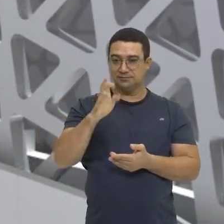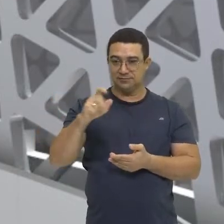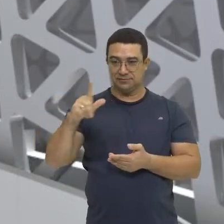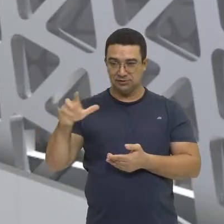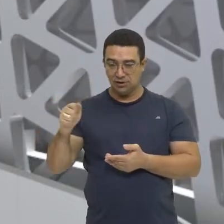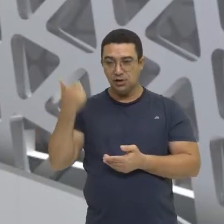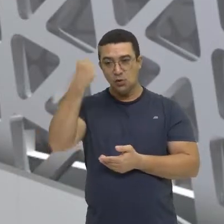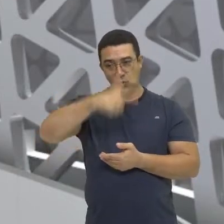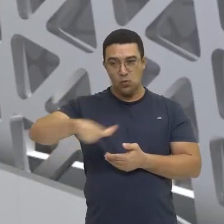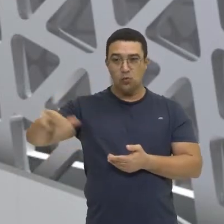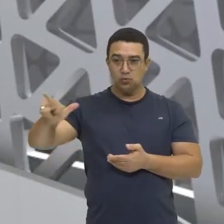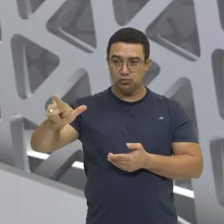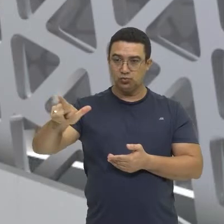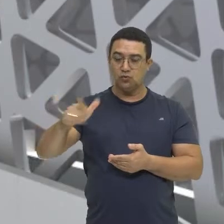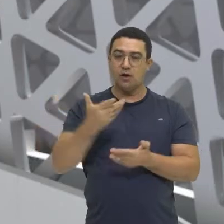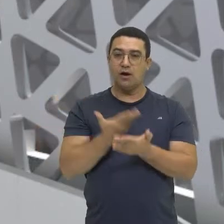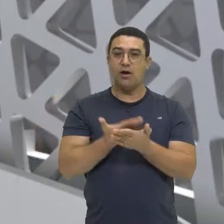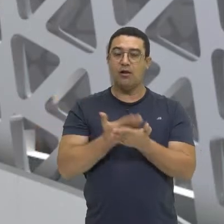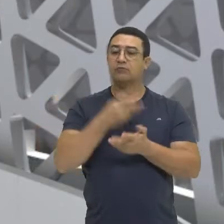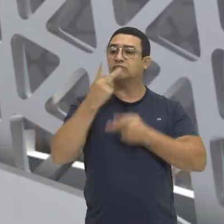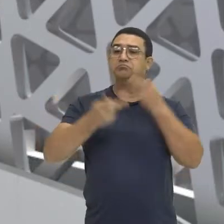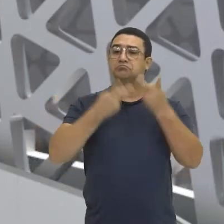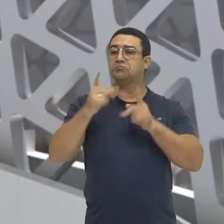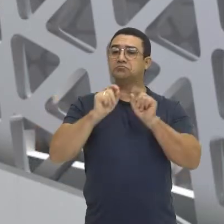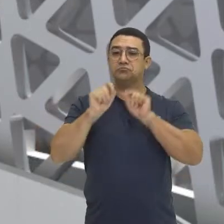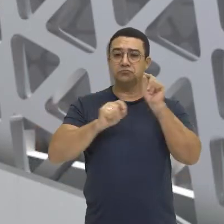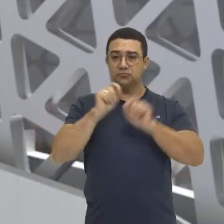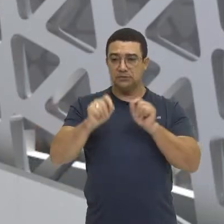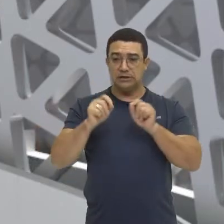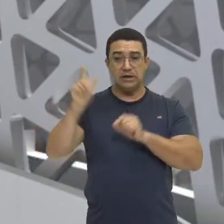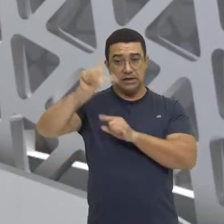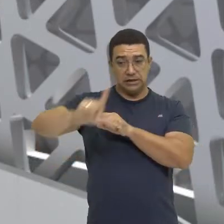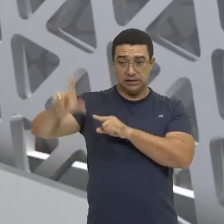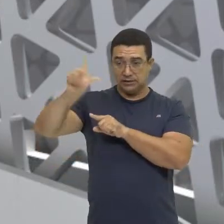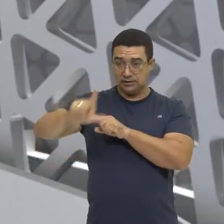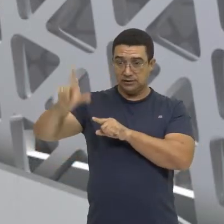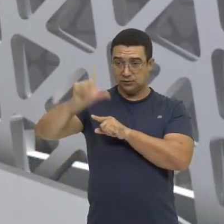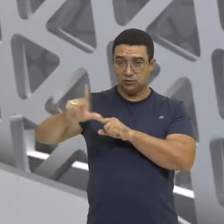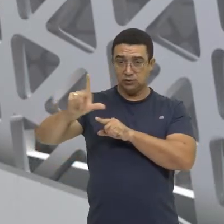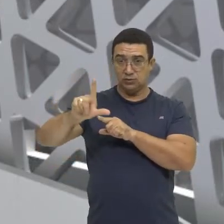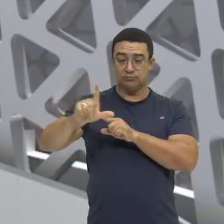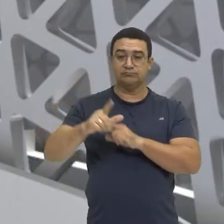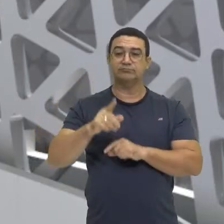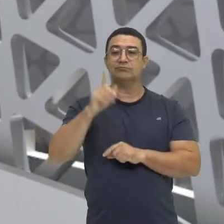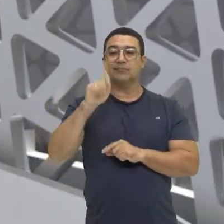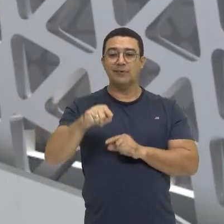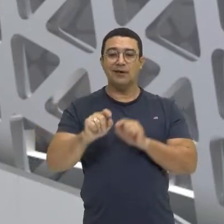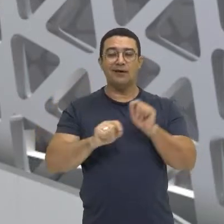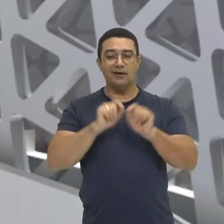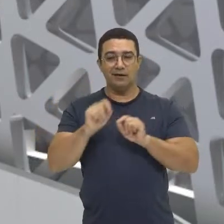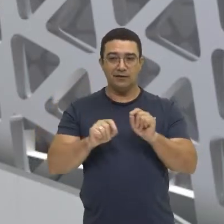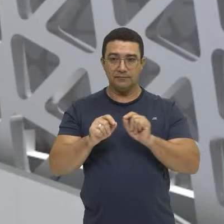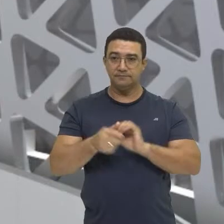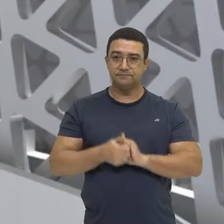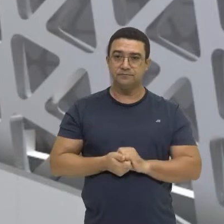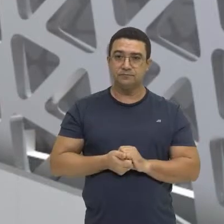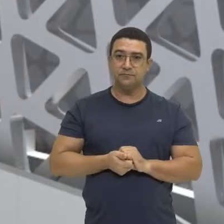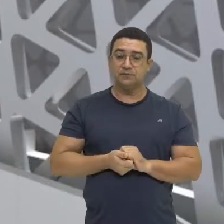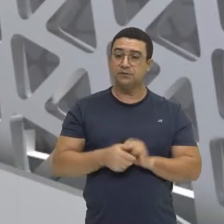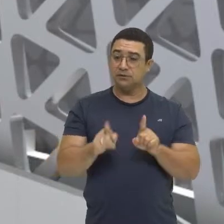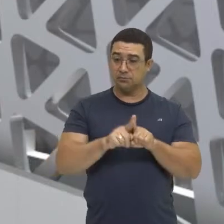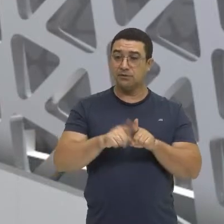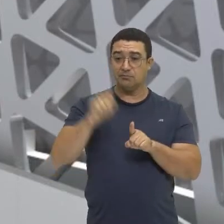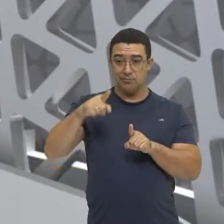dar continuidade, falando aí sobre a literatura, né, que é uma parte que a gente